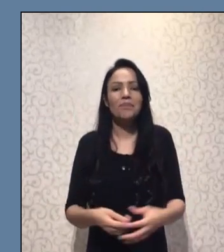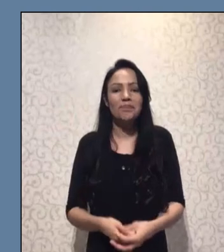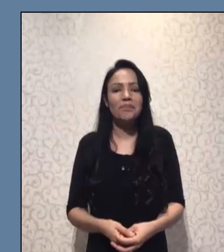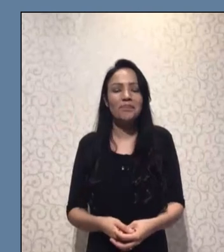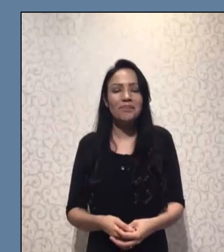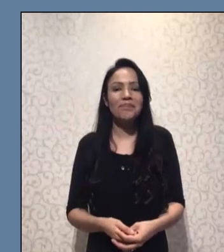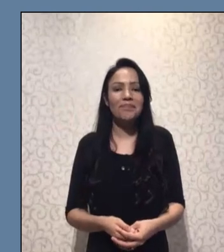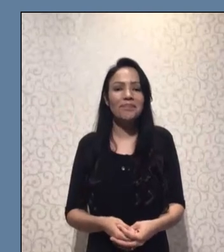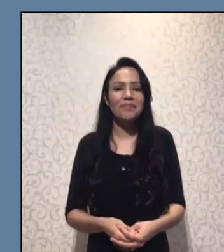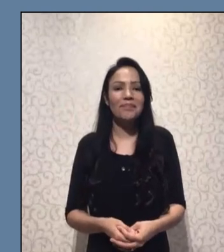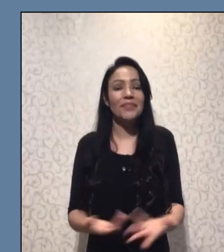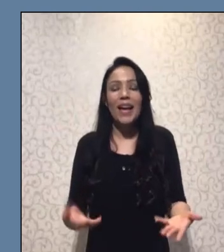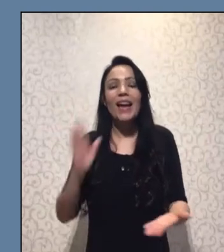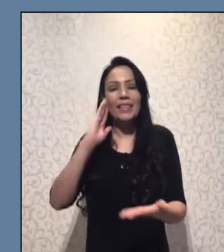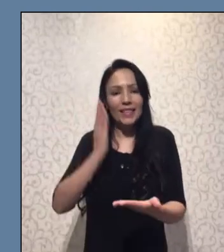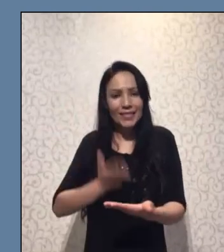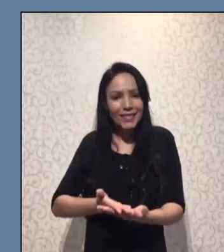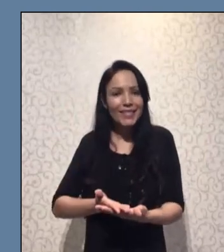eu acredito que,